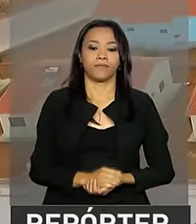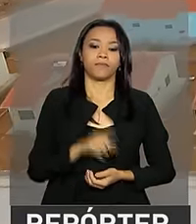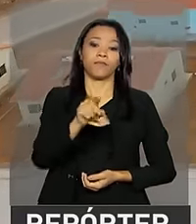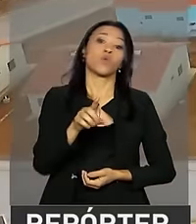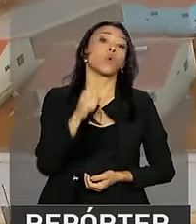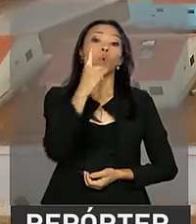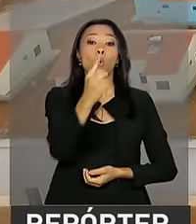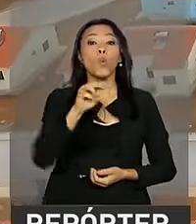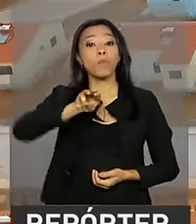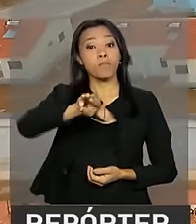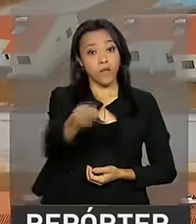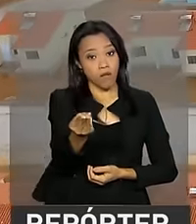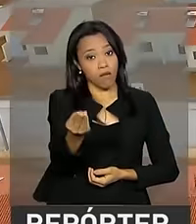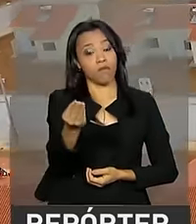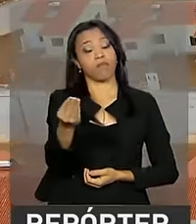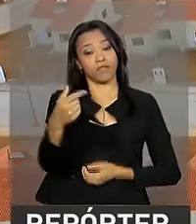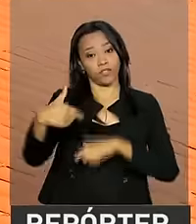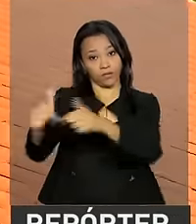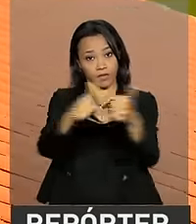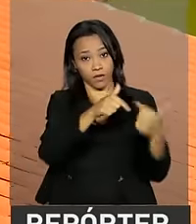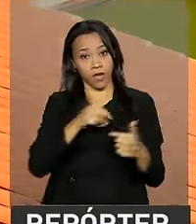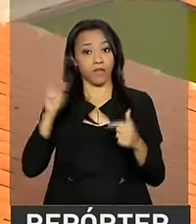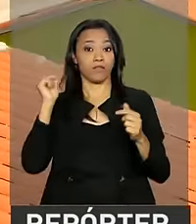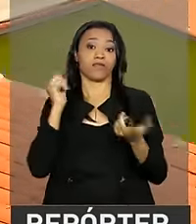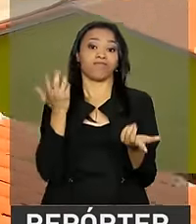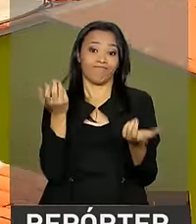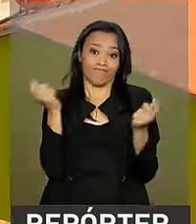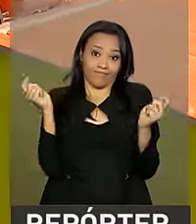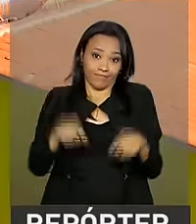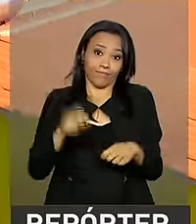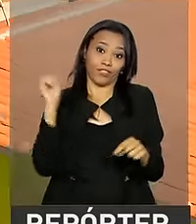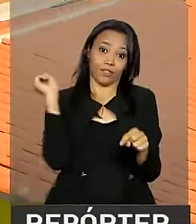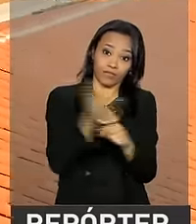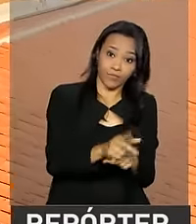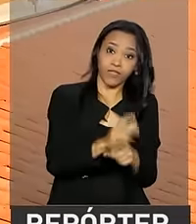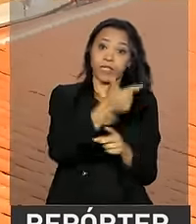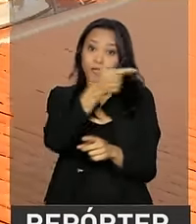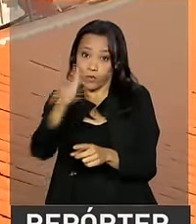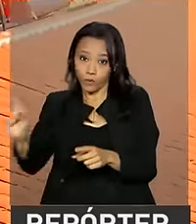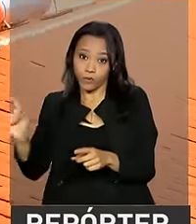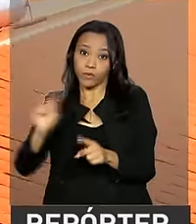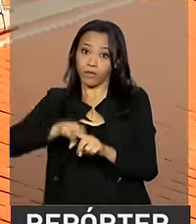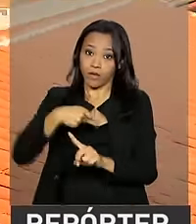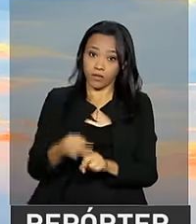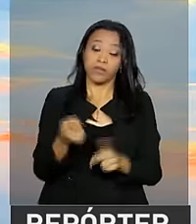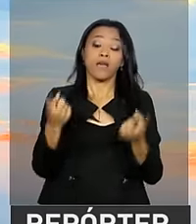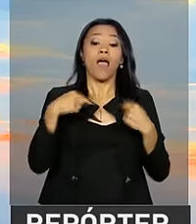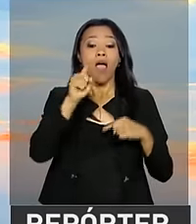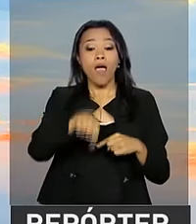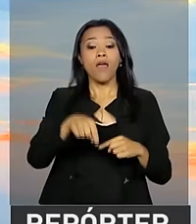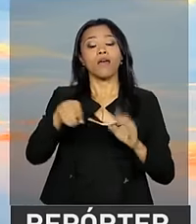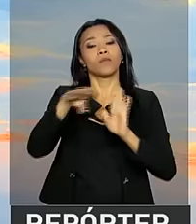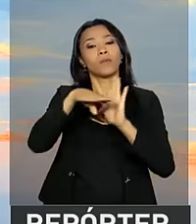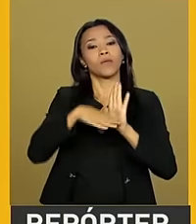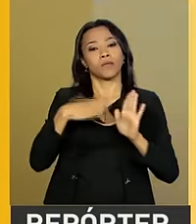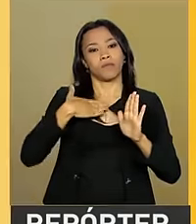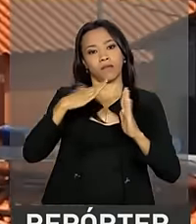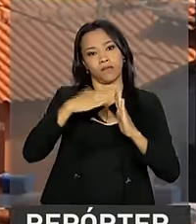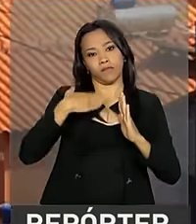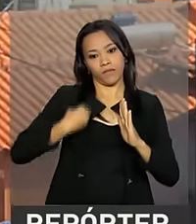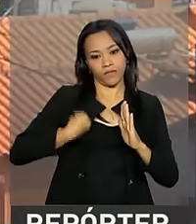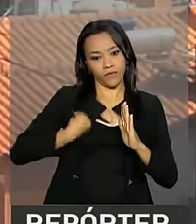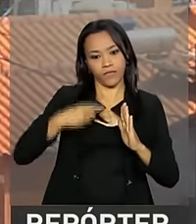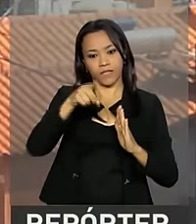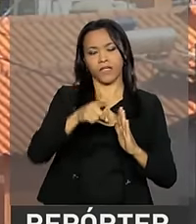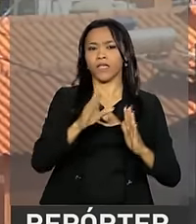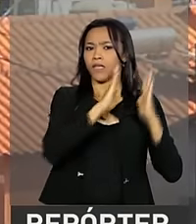1 milhão de empregos entre diretos e indiretos. Este é o resultado esperado com as mudanças nas regras do programa Minha Casa Minha Vida. As